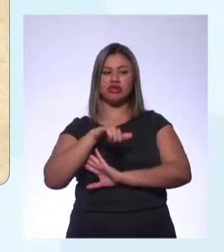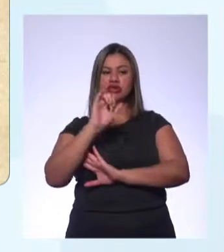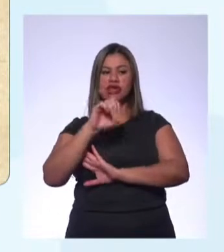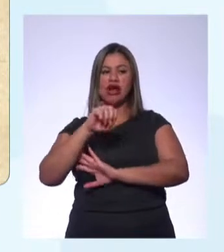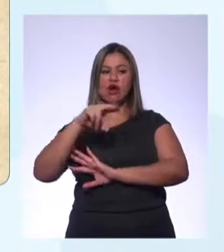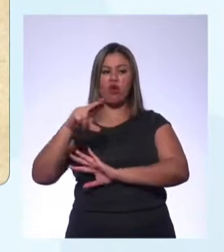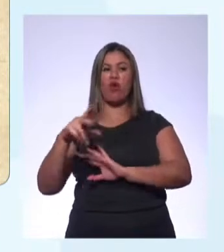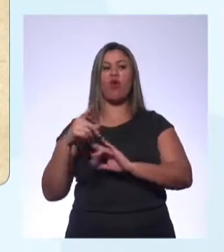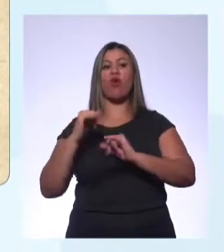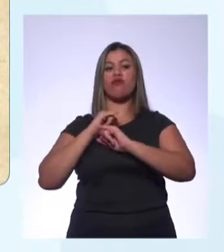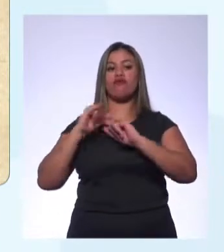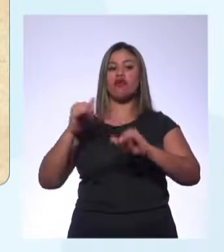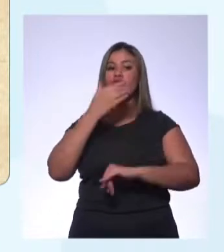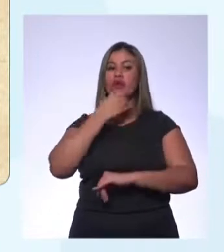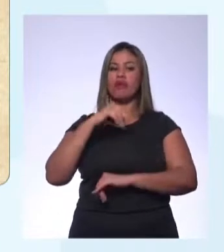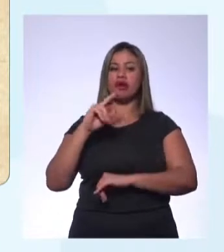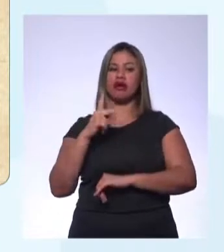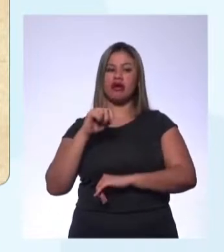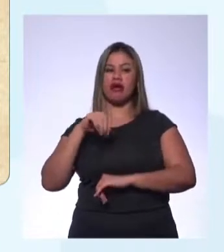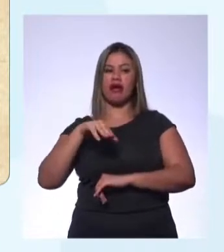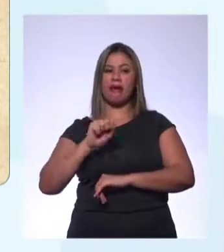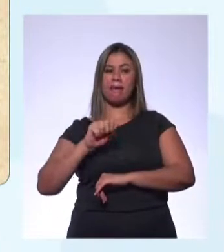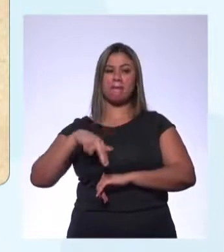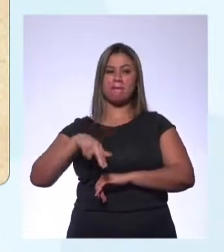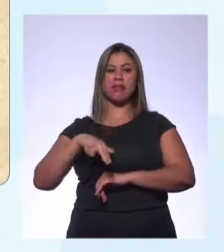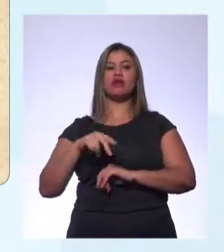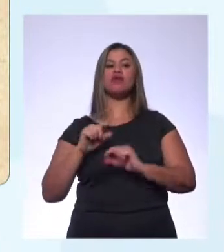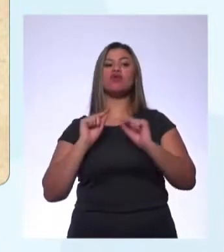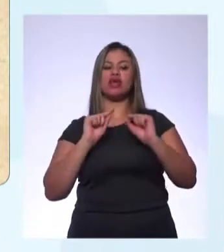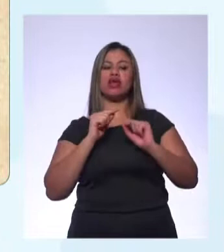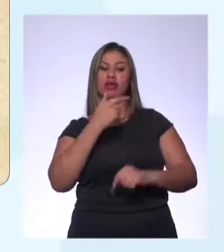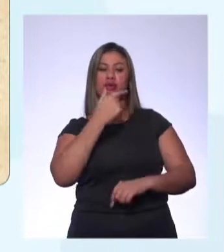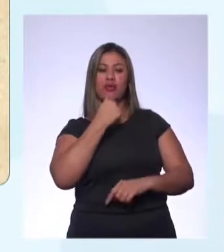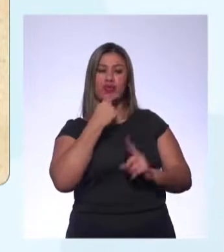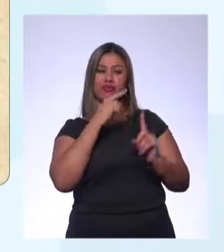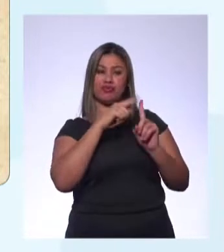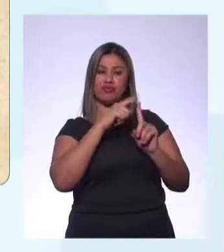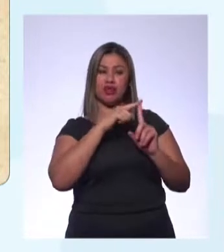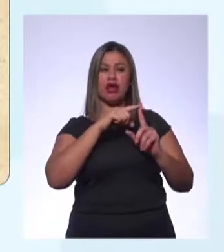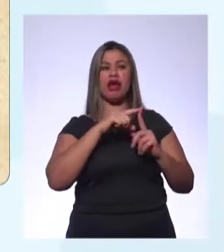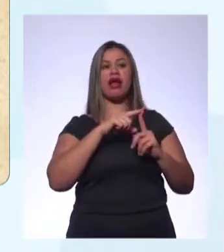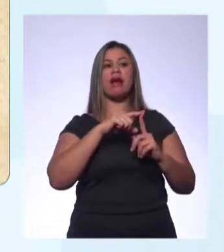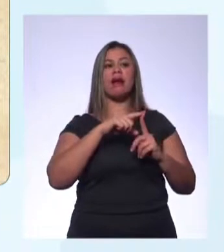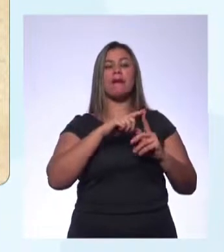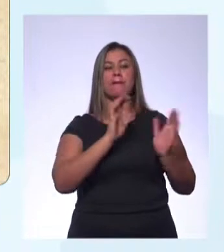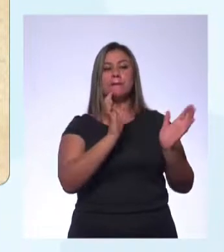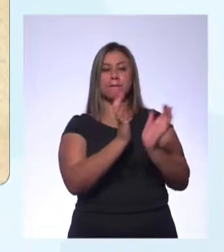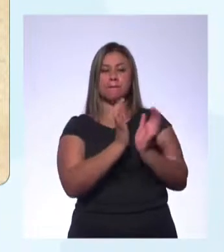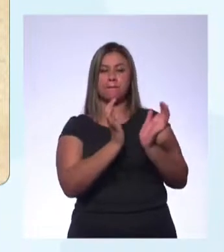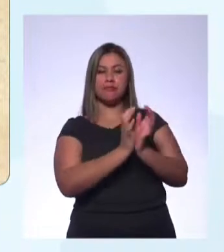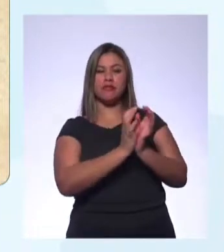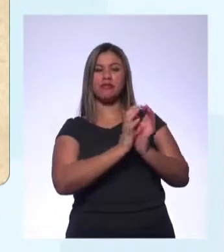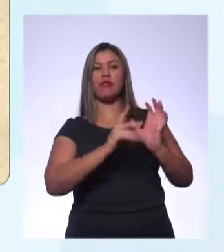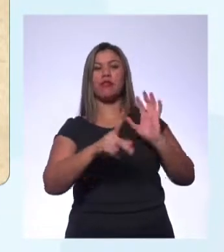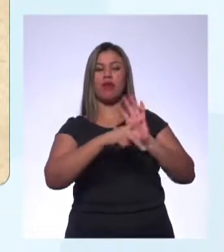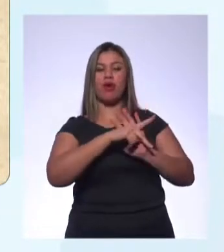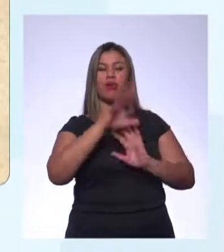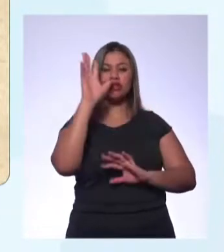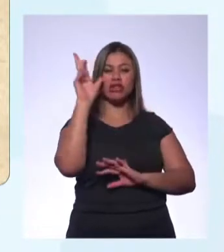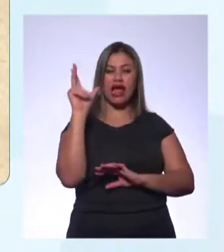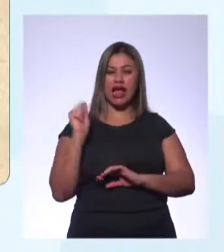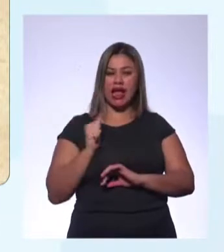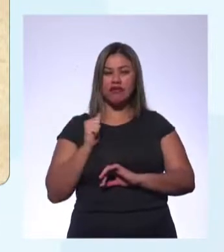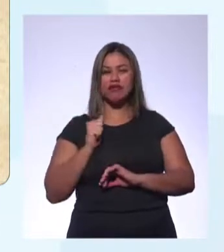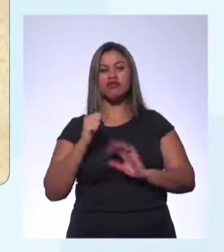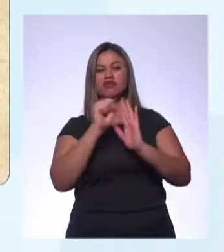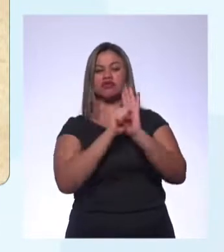alemão Hermann von Wissmann, ou seja, ele era um líder de uma tribo africana ali no